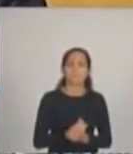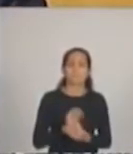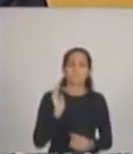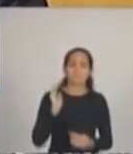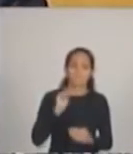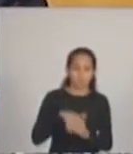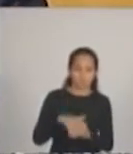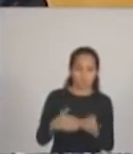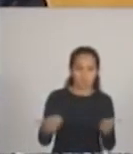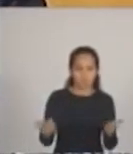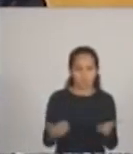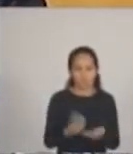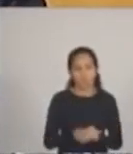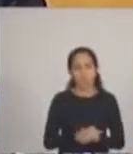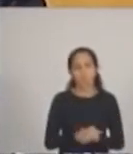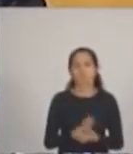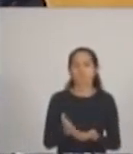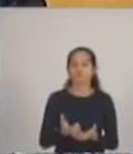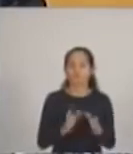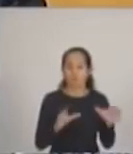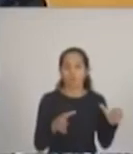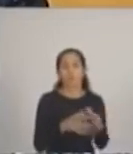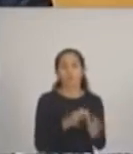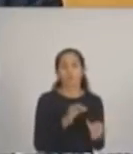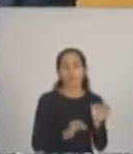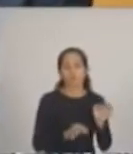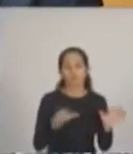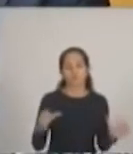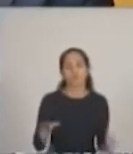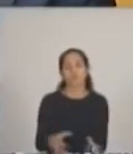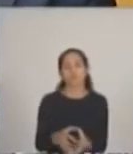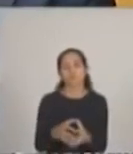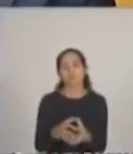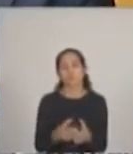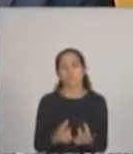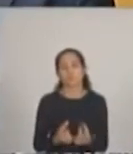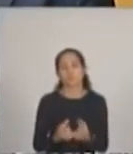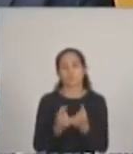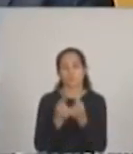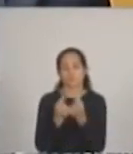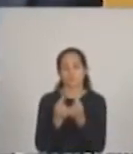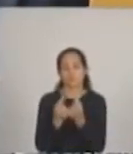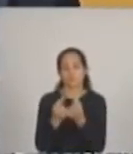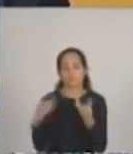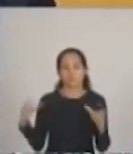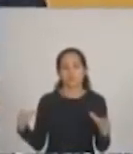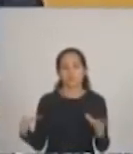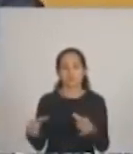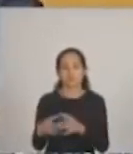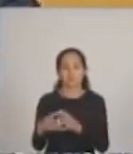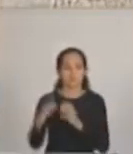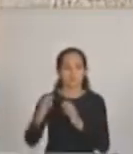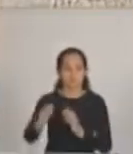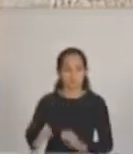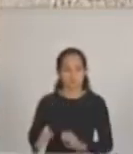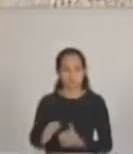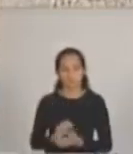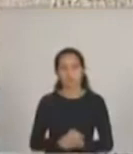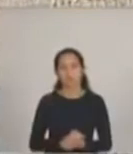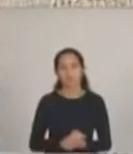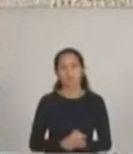tendo em vista que já foi passado nas comissões de Justiça, Cidadania e Finanças. Deputado Bruno, quer discutir? Vossa Excelência está com a palavra.